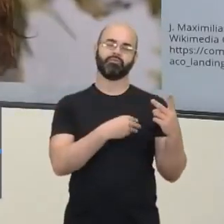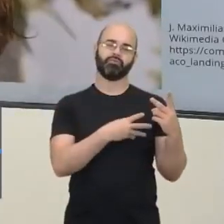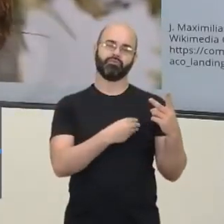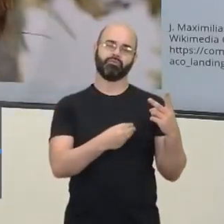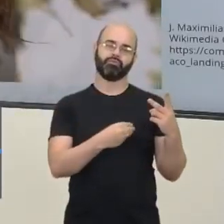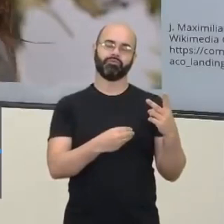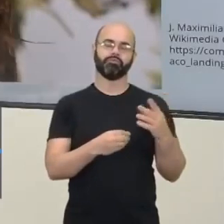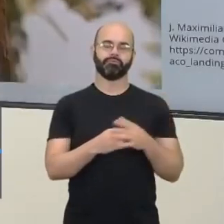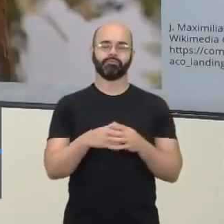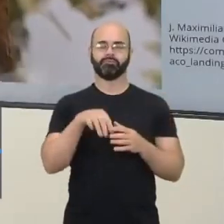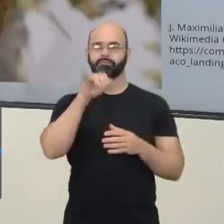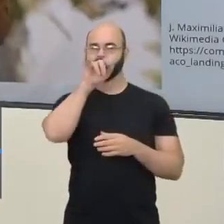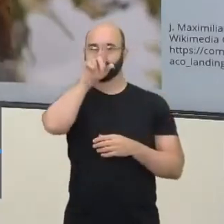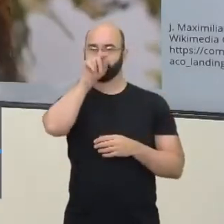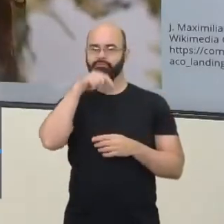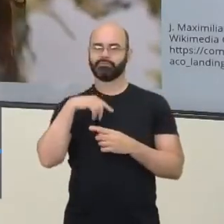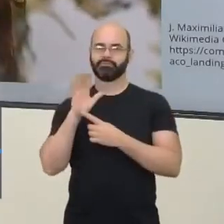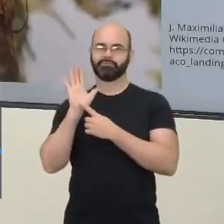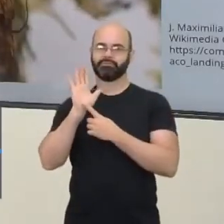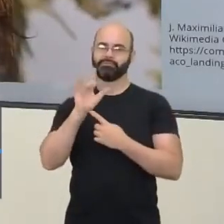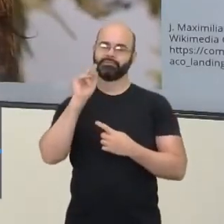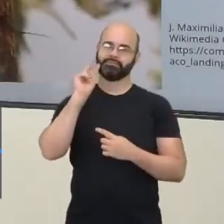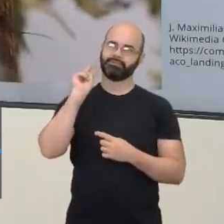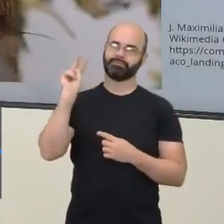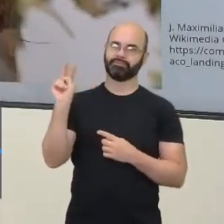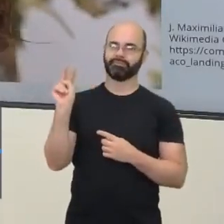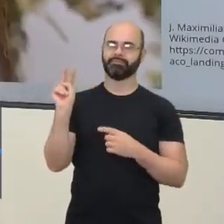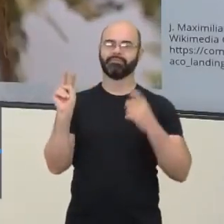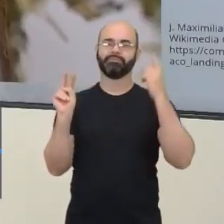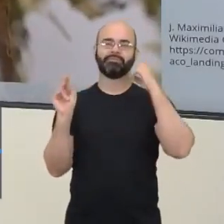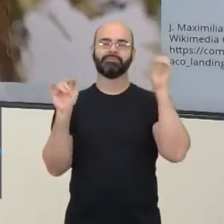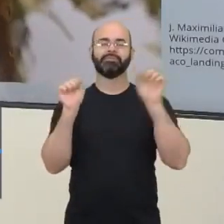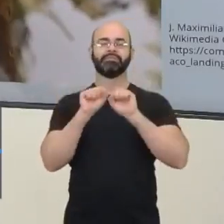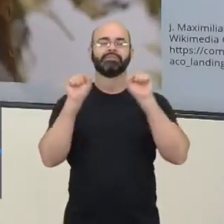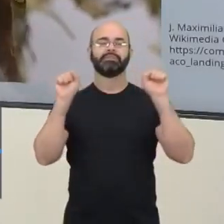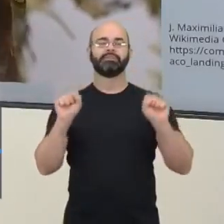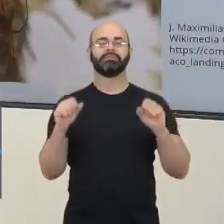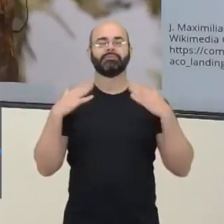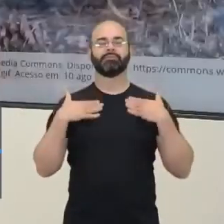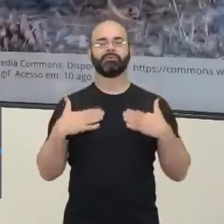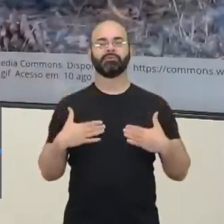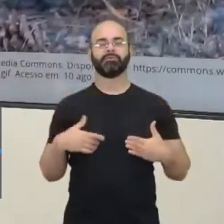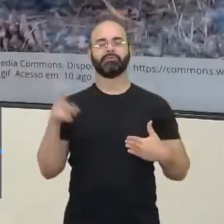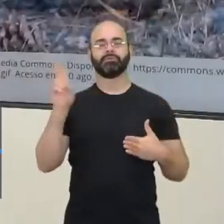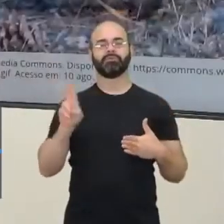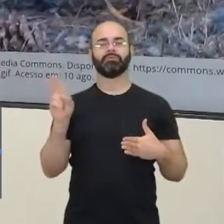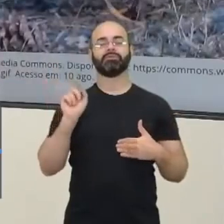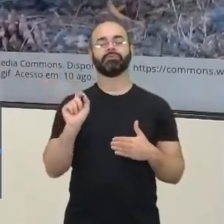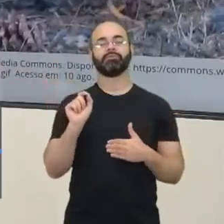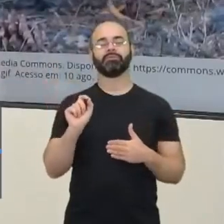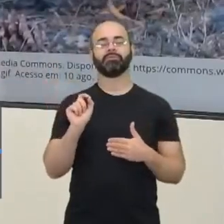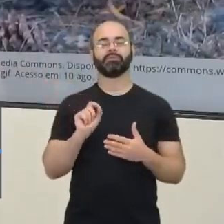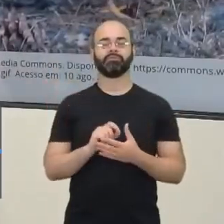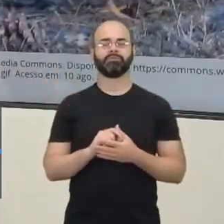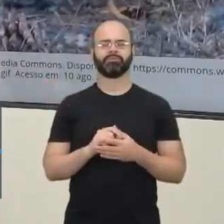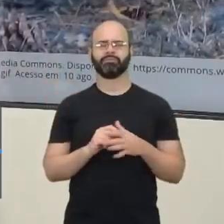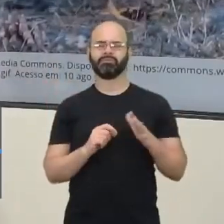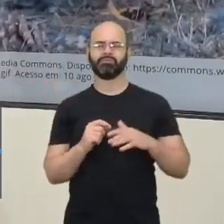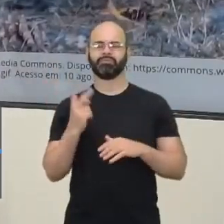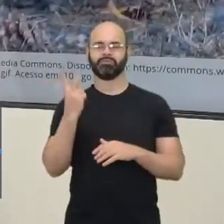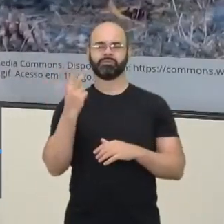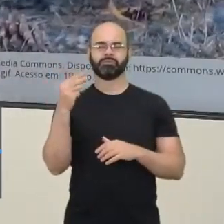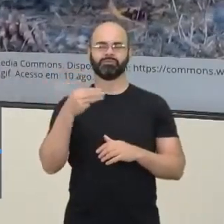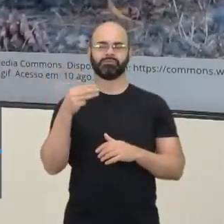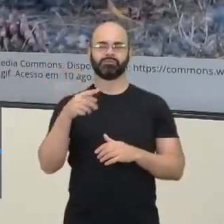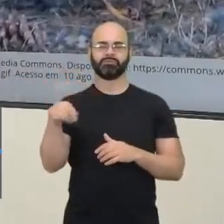o que a ave está fazendo e vão tentar também dizer aí quais são os sistemas do corpo que ela está usando. E eu vou dar aí, acho que 2 minutinhos